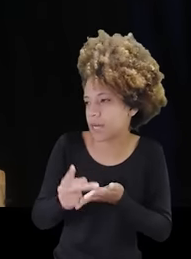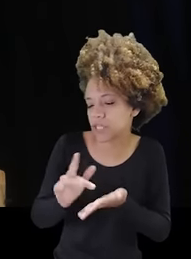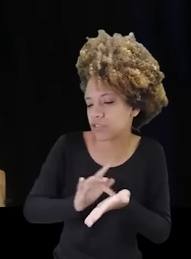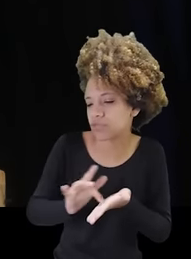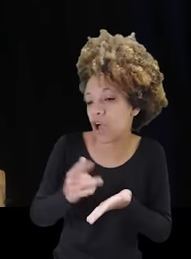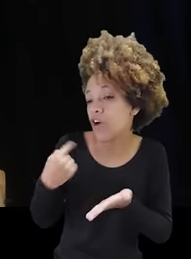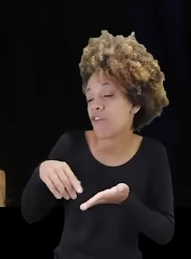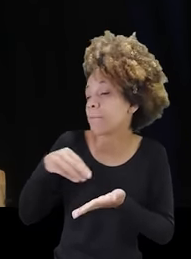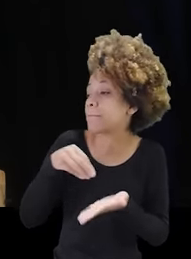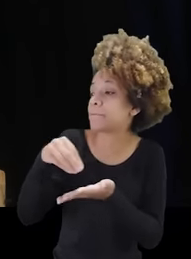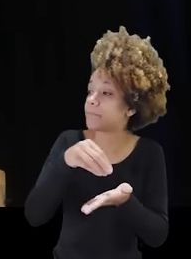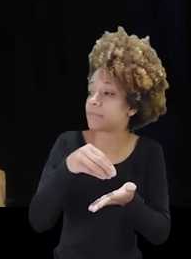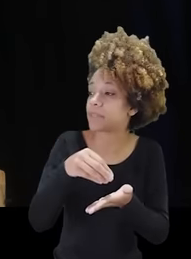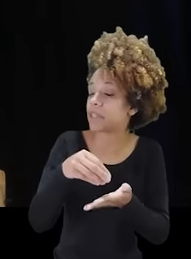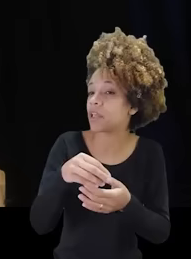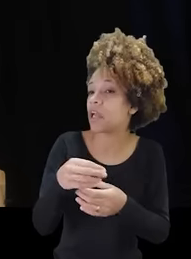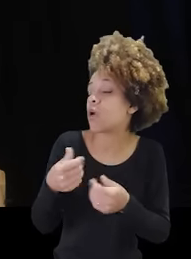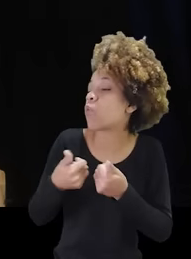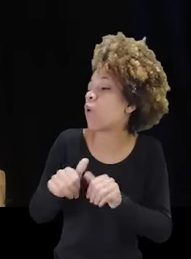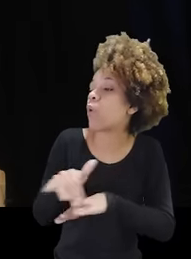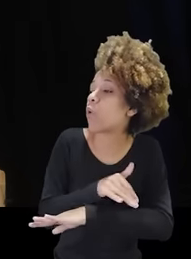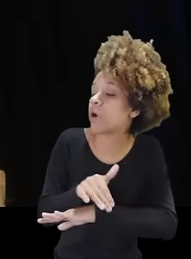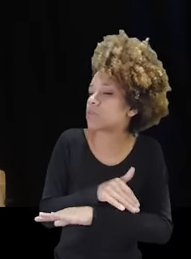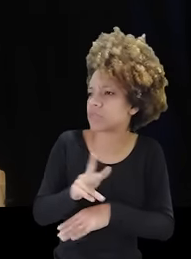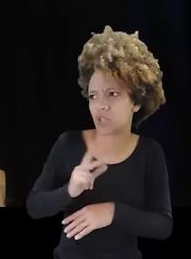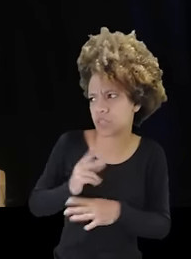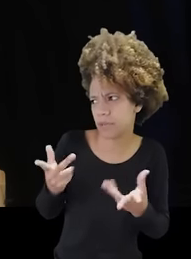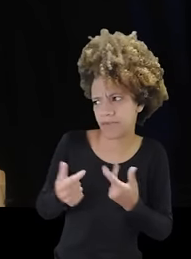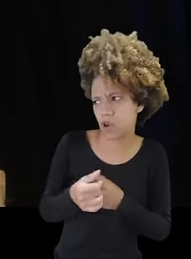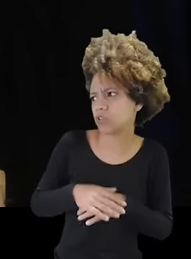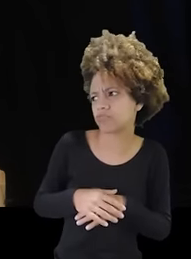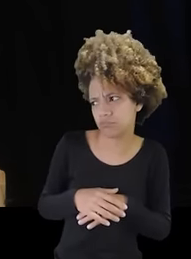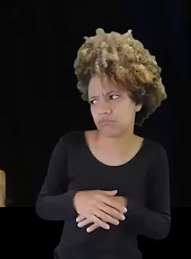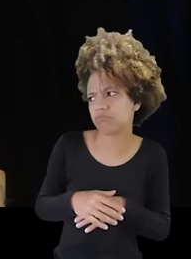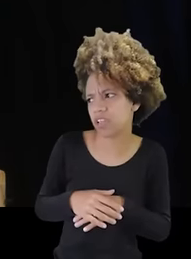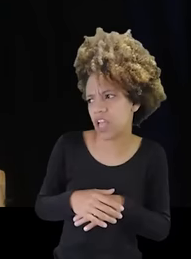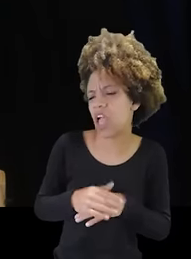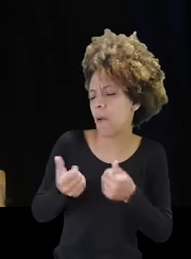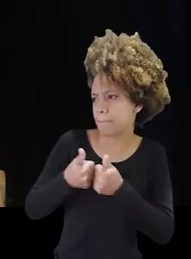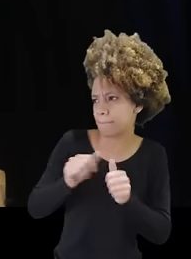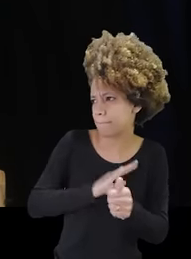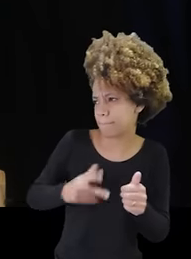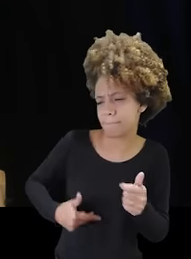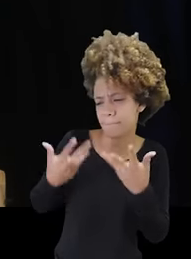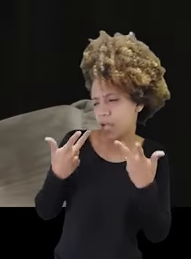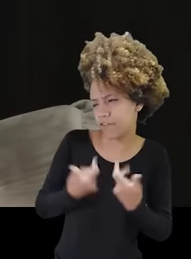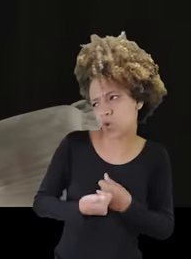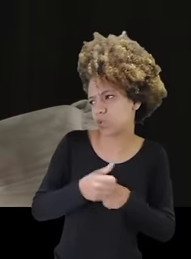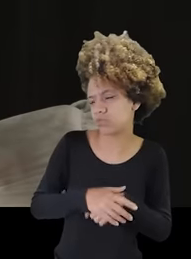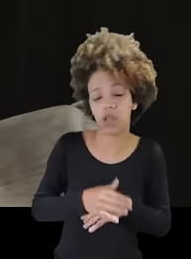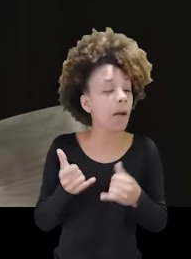aplicativo Você fala assim eu vou para tal lugar ele fala que o ônibus tá Nossa isso é incrível isso que eu transporte público lá é maravilhoso